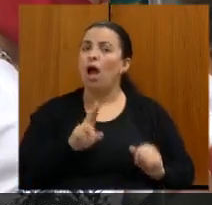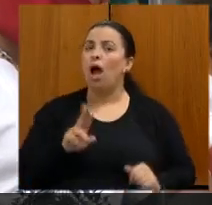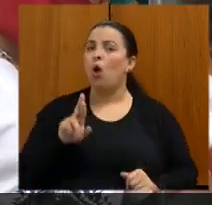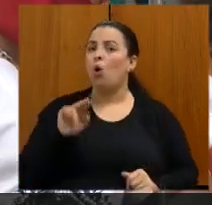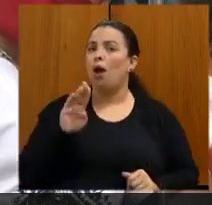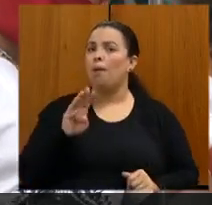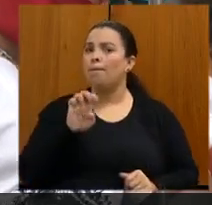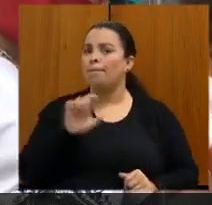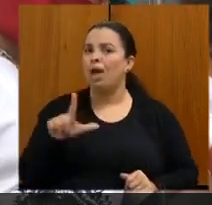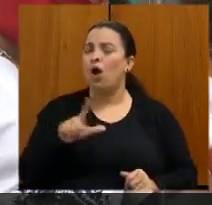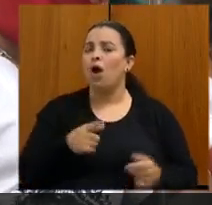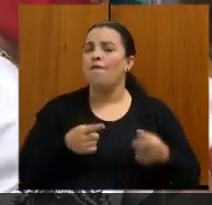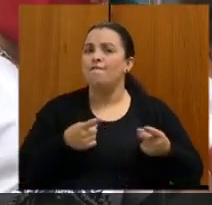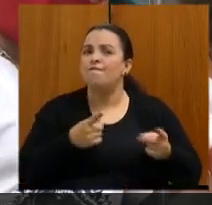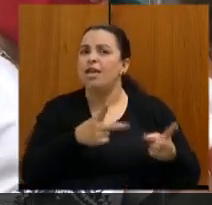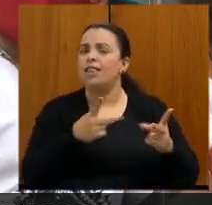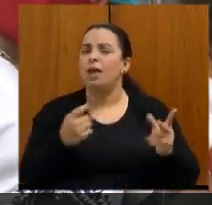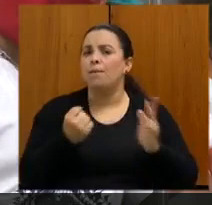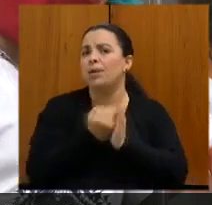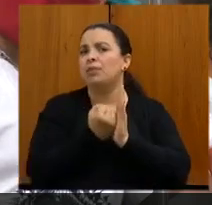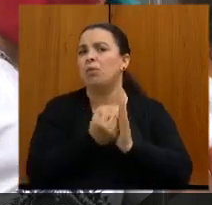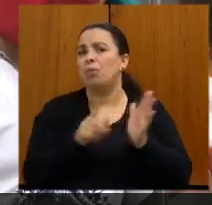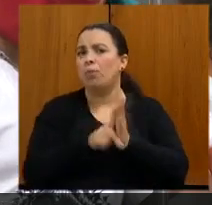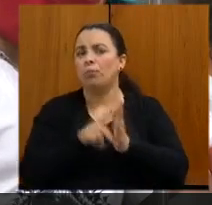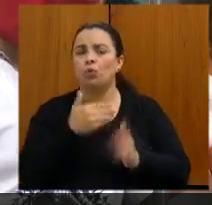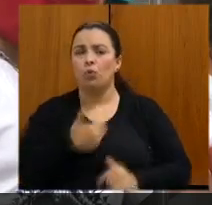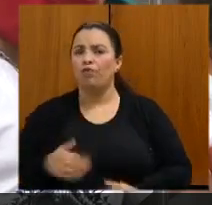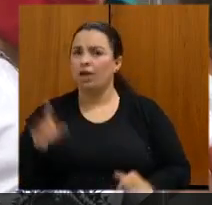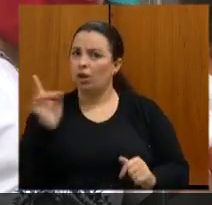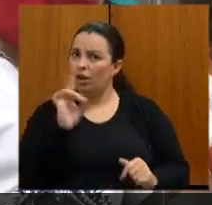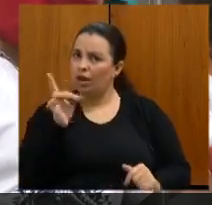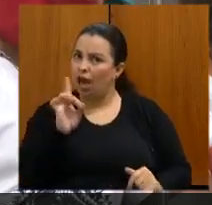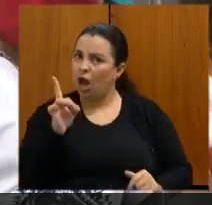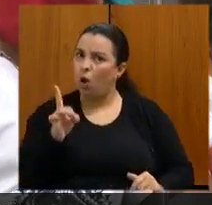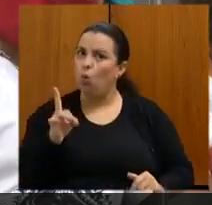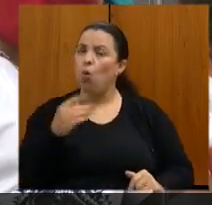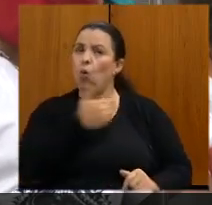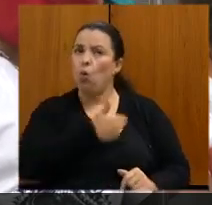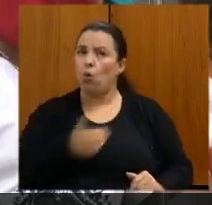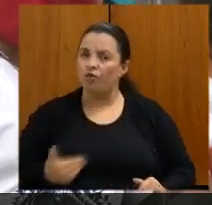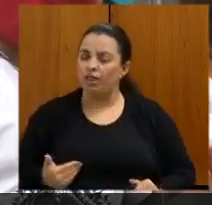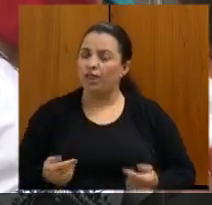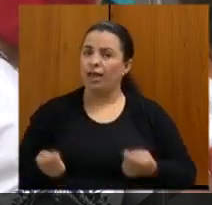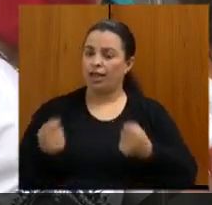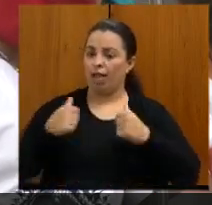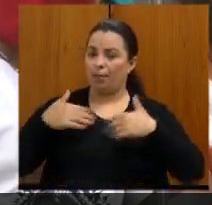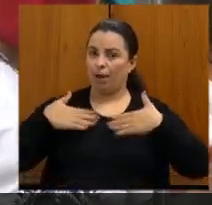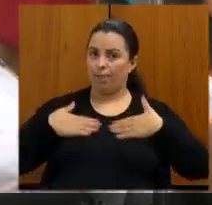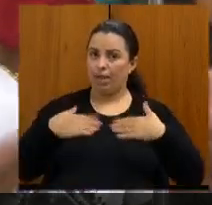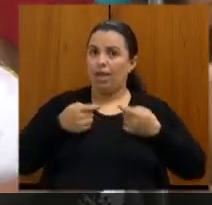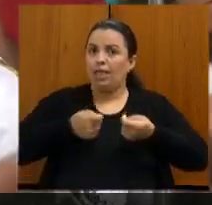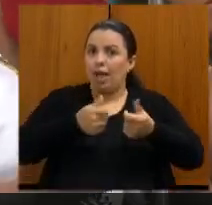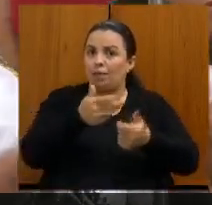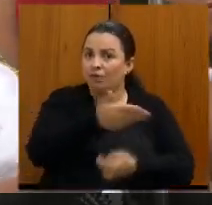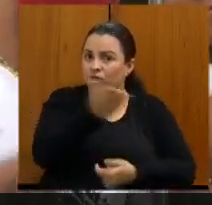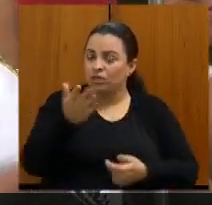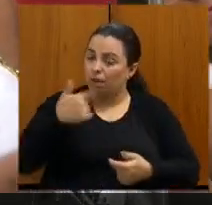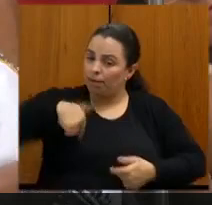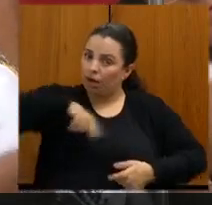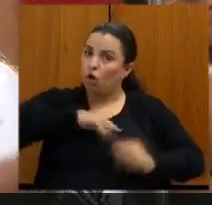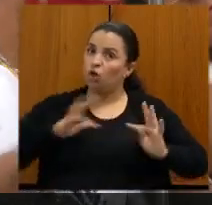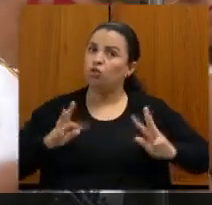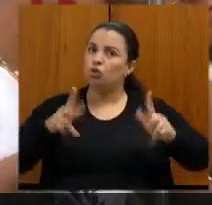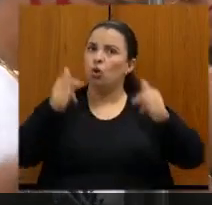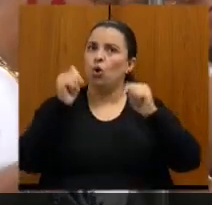não tem que vender patrimônio nenhum do governo o governo tem que passar para eu e para você para todos nós é